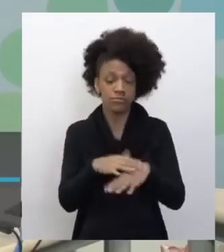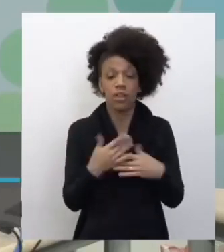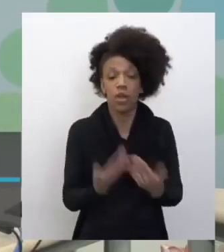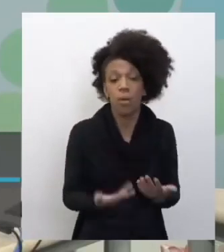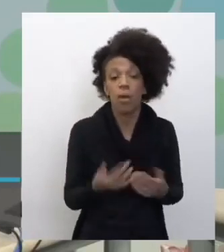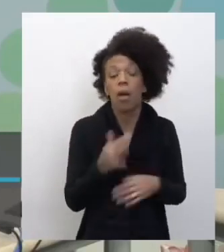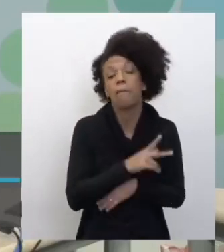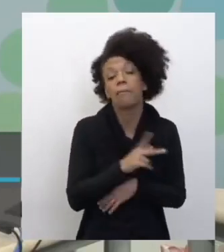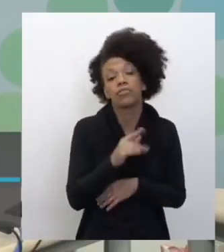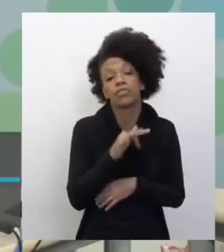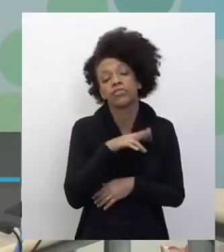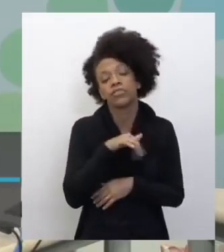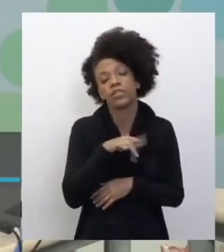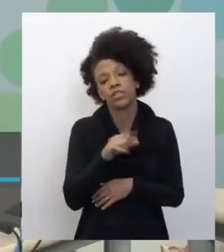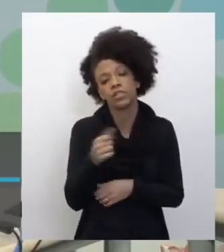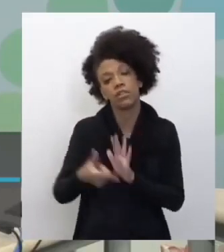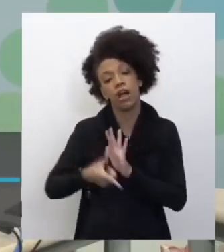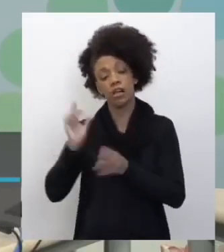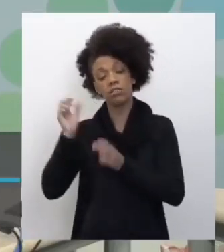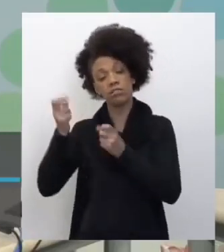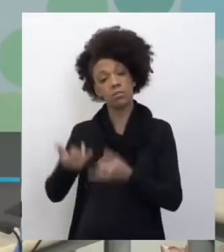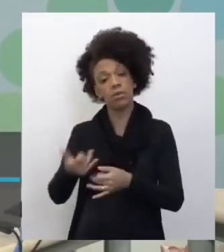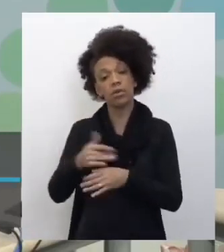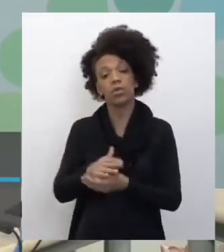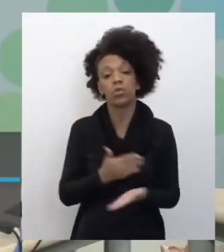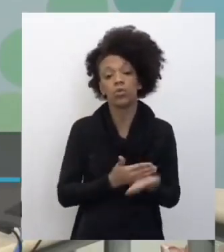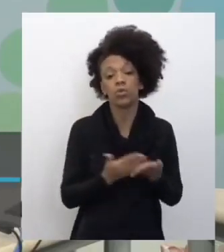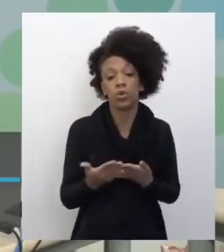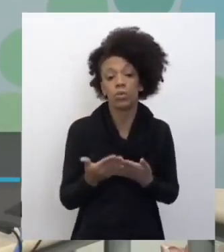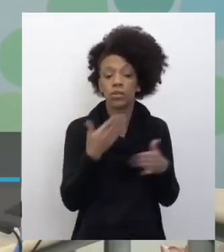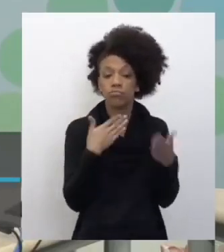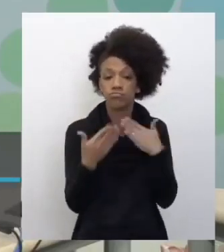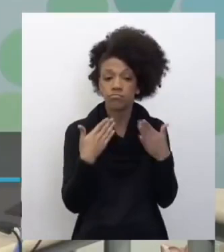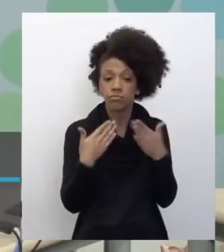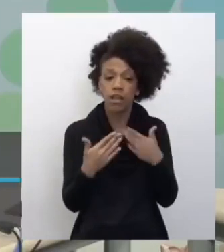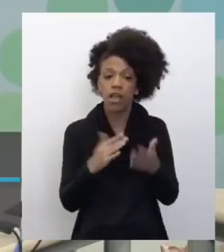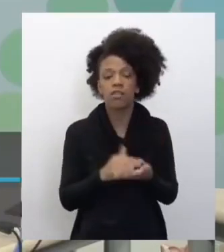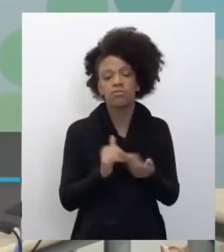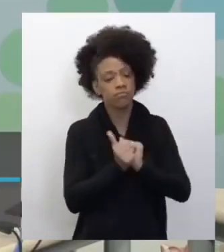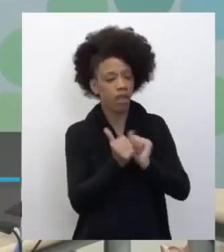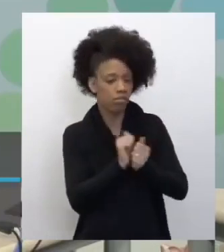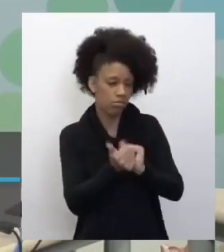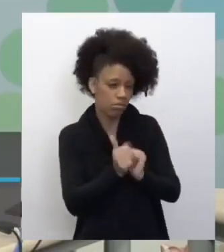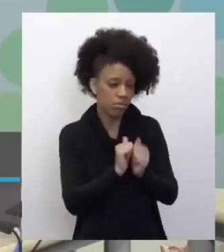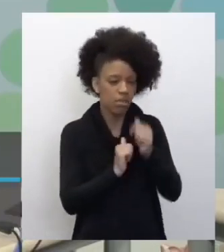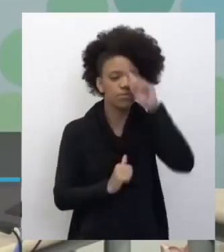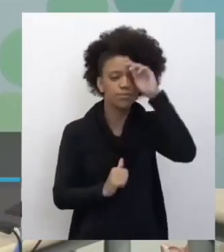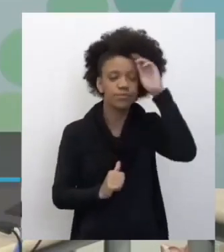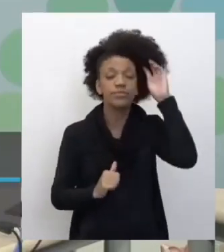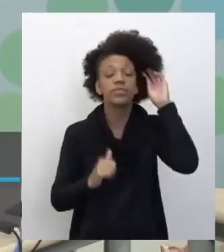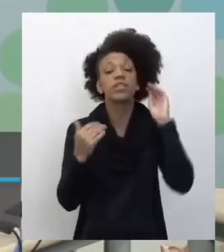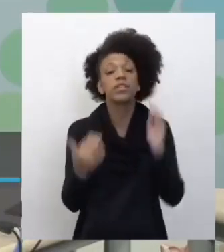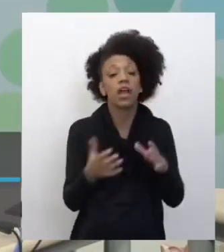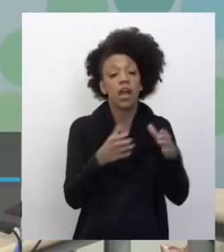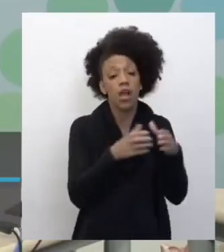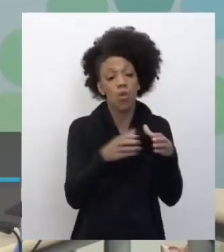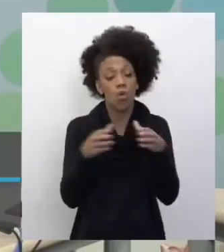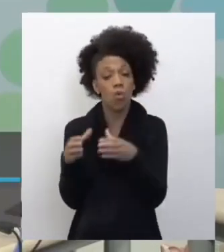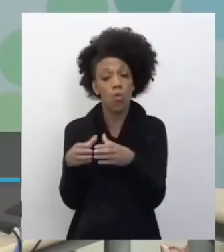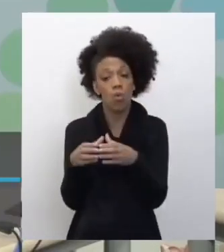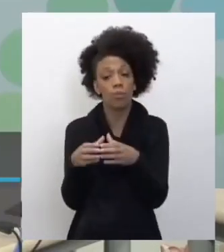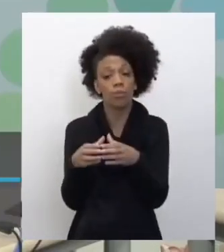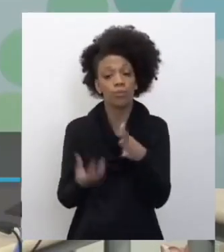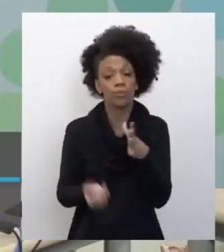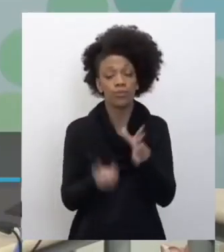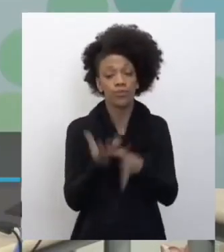professora Fernanda citou antes, no começo, esses diálogos eram improvisados. A partir do momento das companhias Gelose e